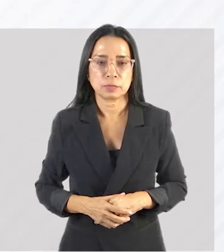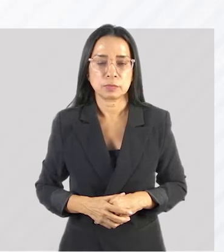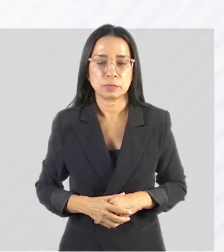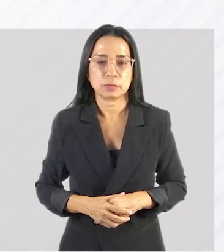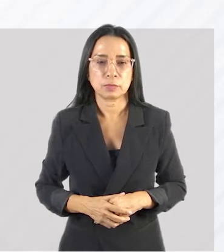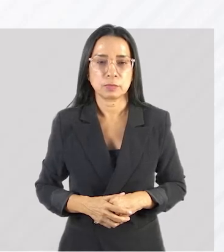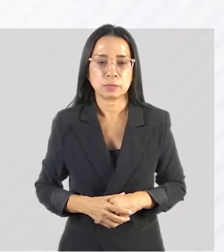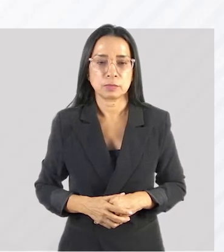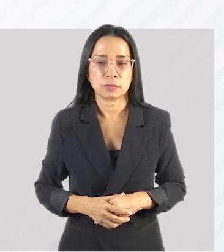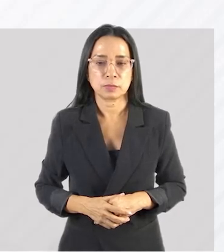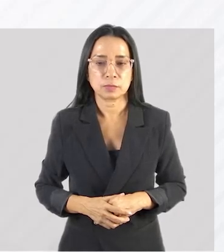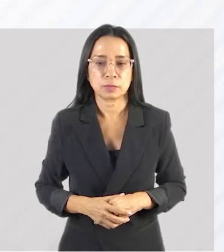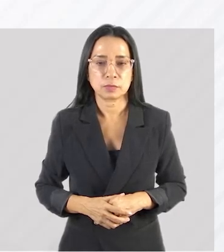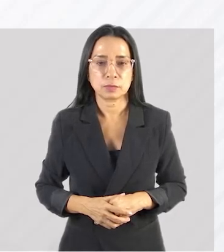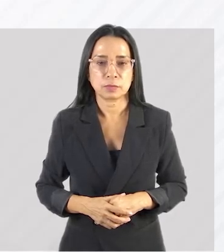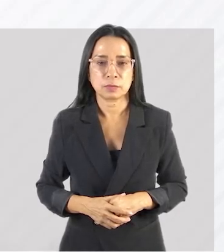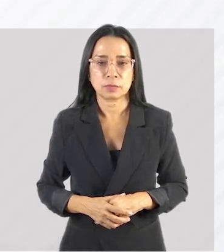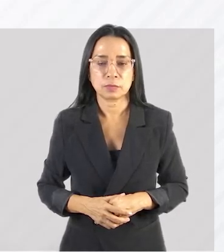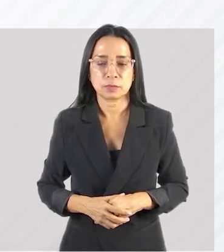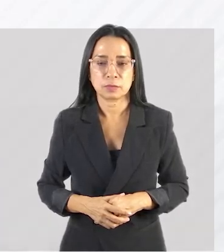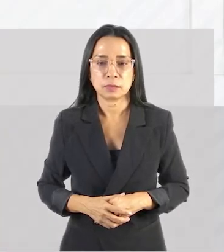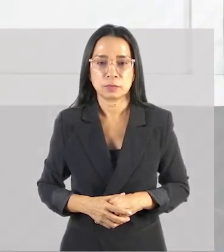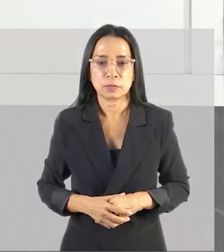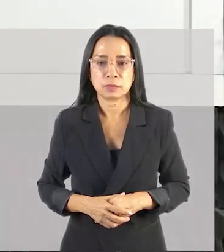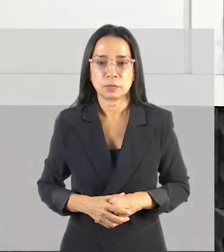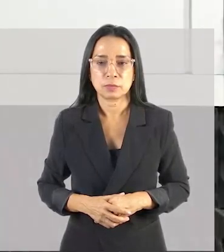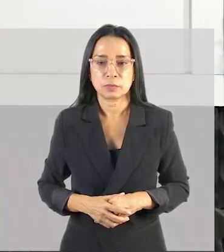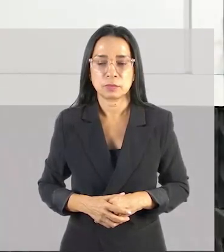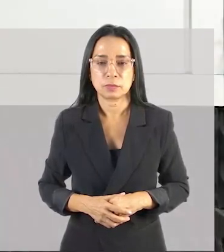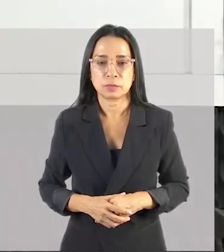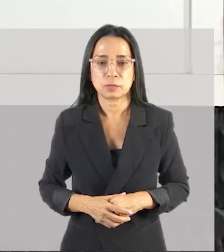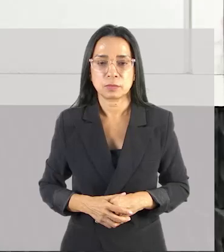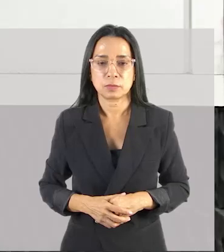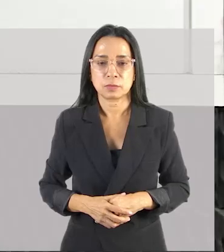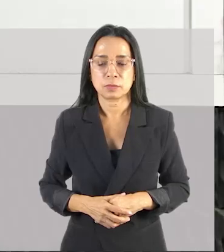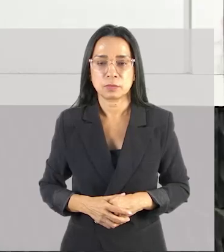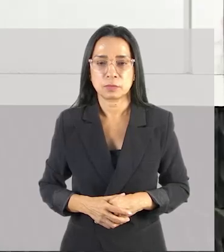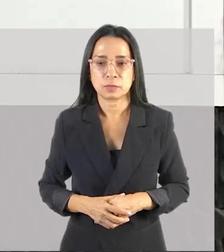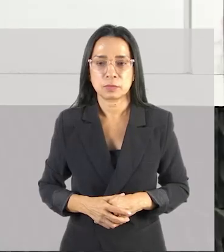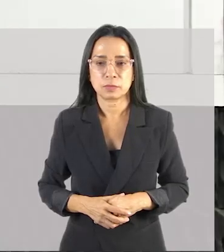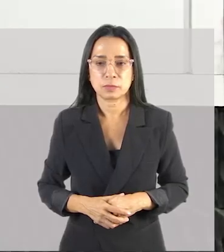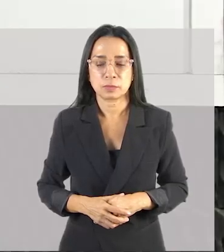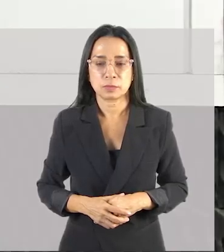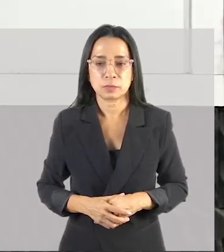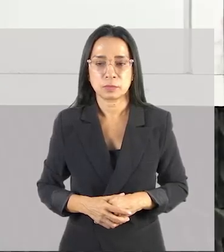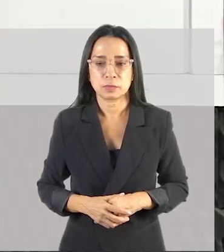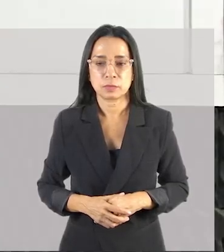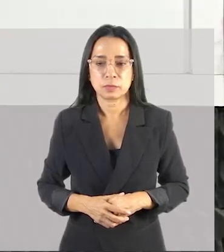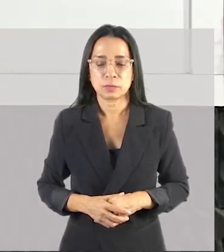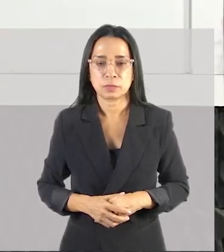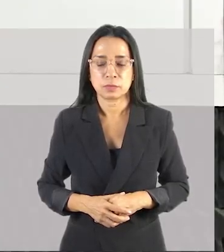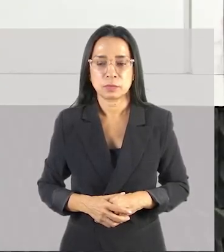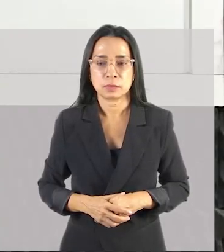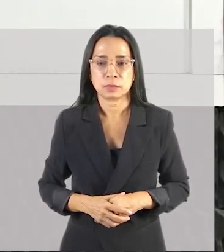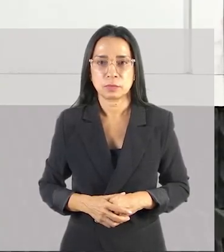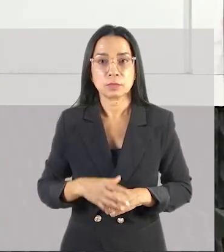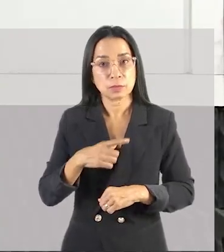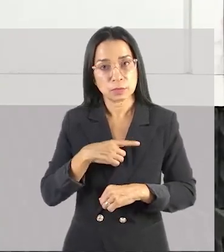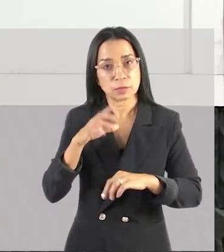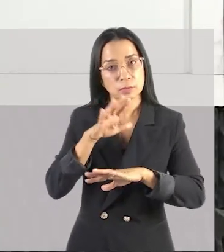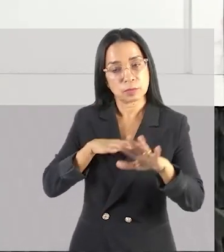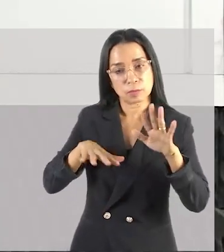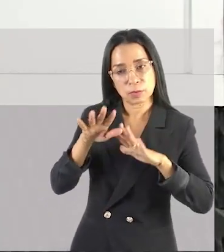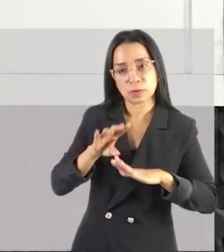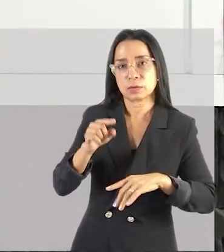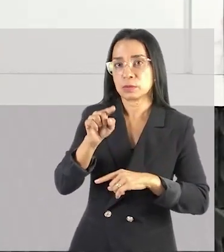show de bola. Veja que triângulo equilátero cai bastante, né? A próxima não é de triângulo equilátero, não. Mas a gente tem que ter muita atenção